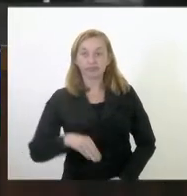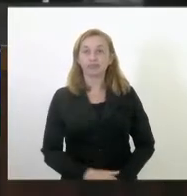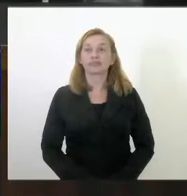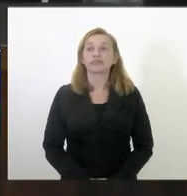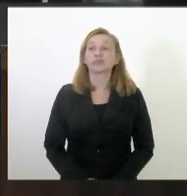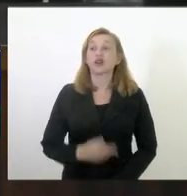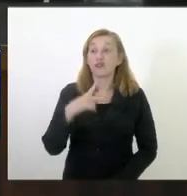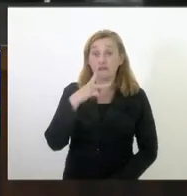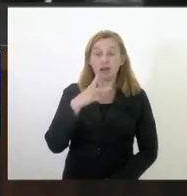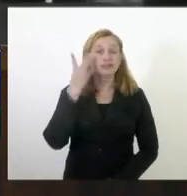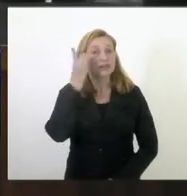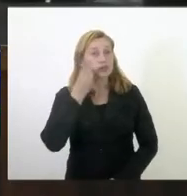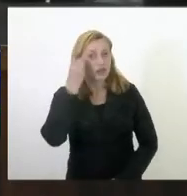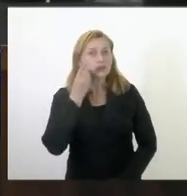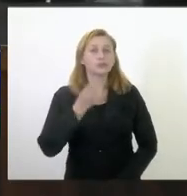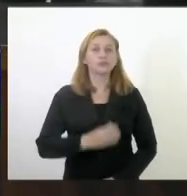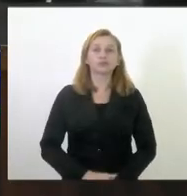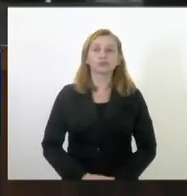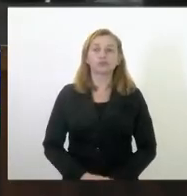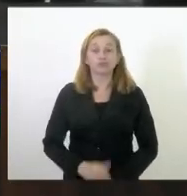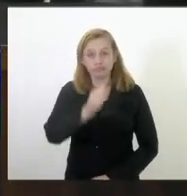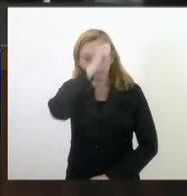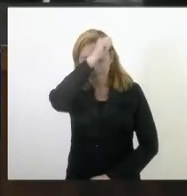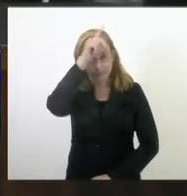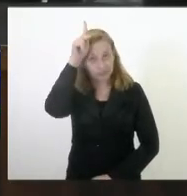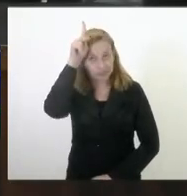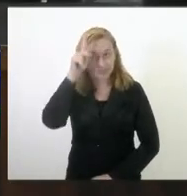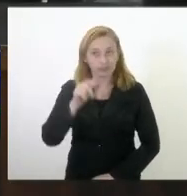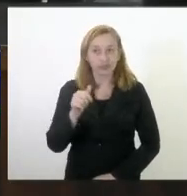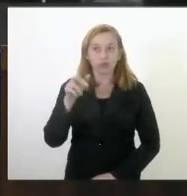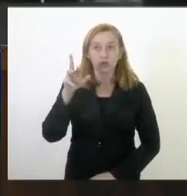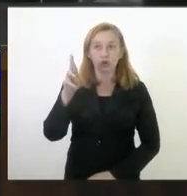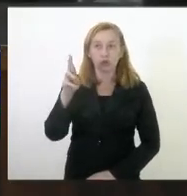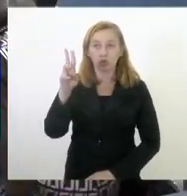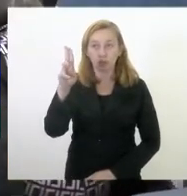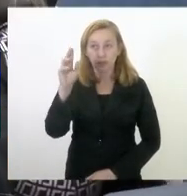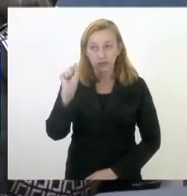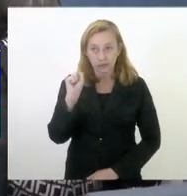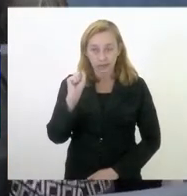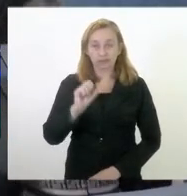a palavra, o deputado prefeito Rubens Bontempo.